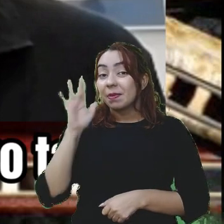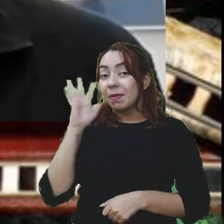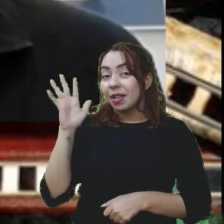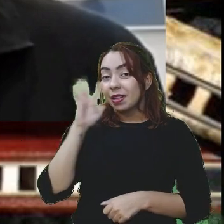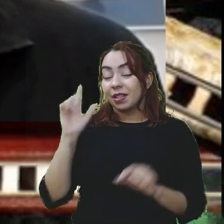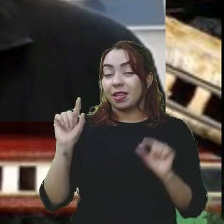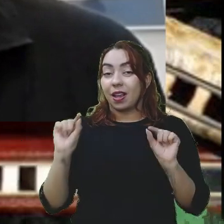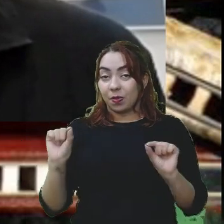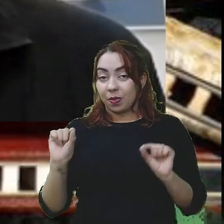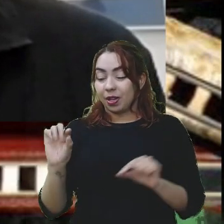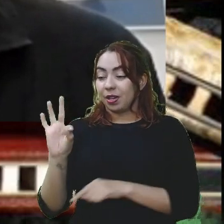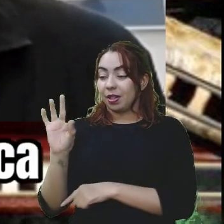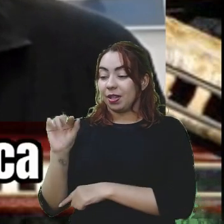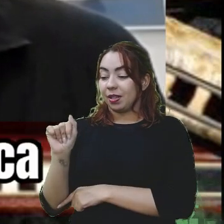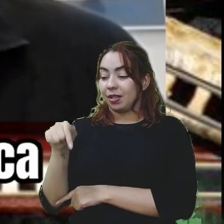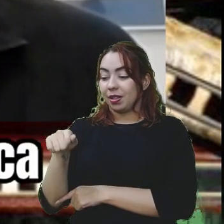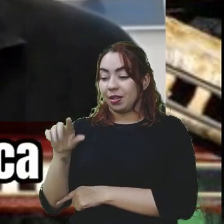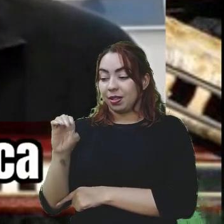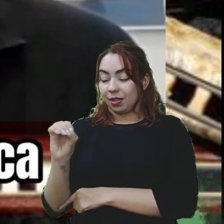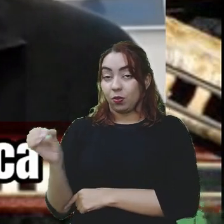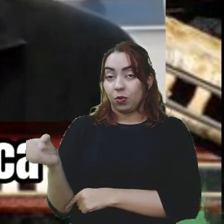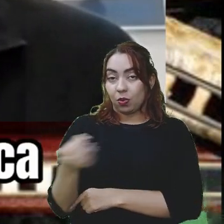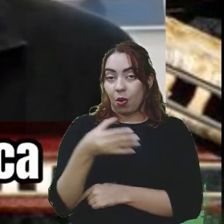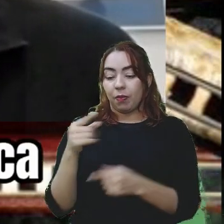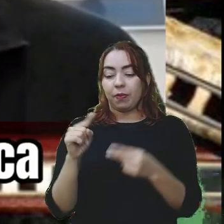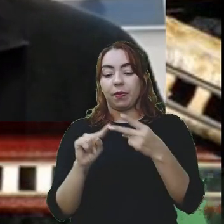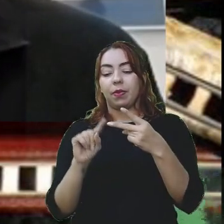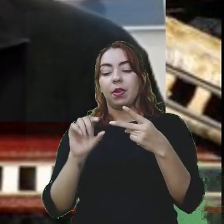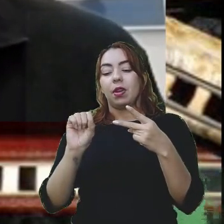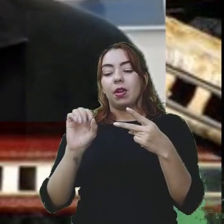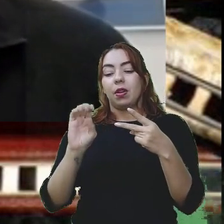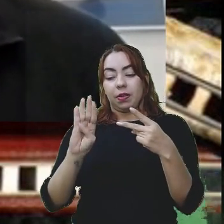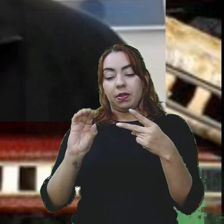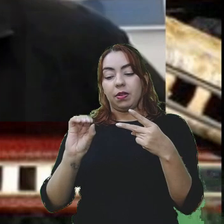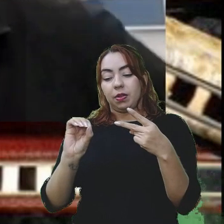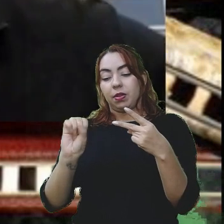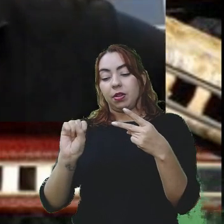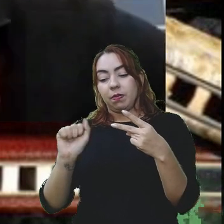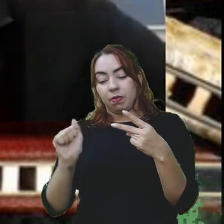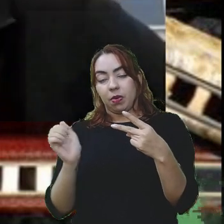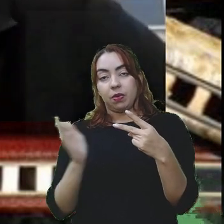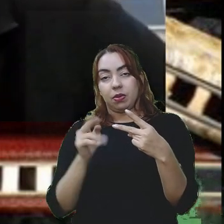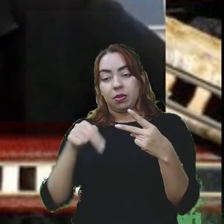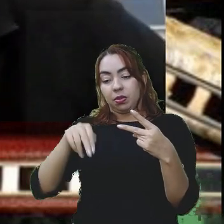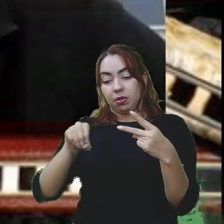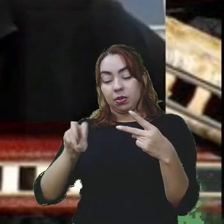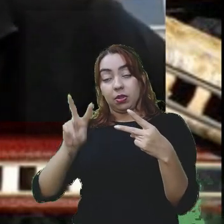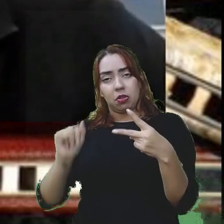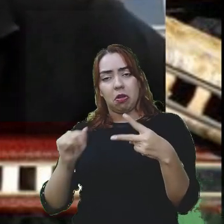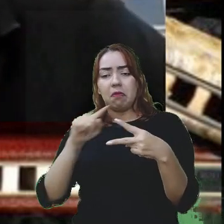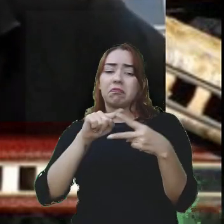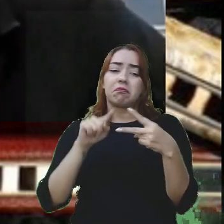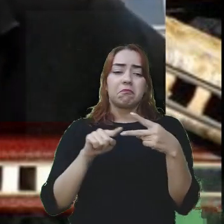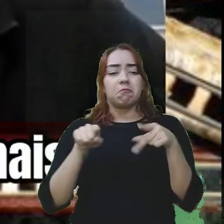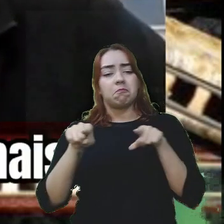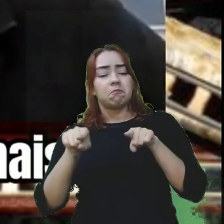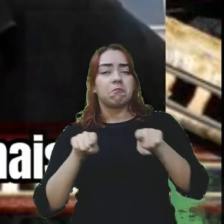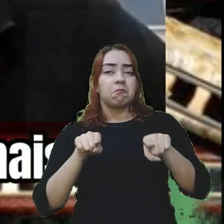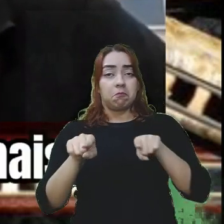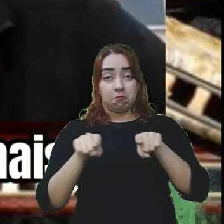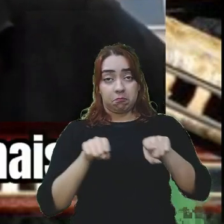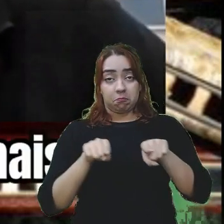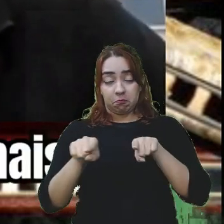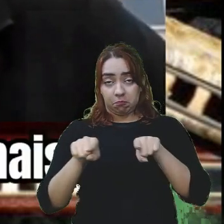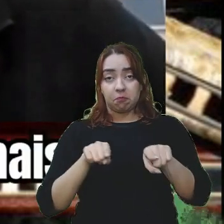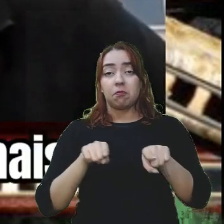novo tango quanto a bossa nova surgiram mais ou menos na mesma época. O disco do octeto do Piazzolla foi no